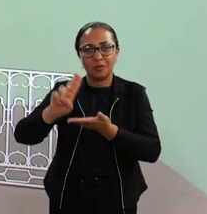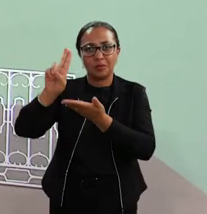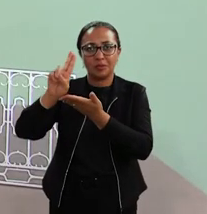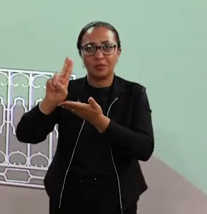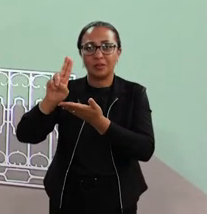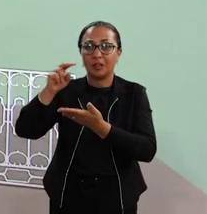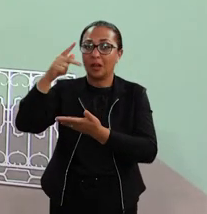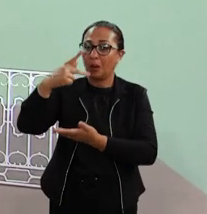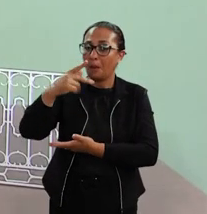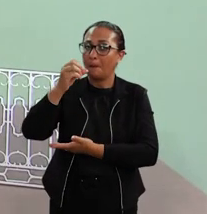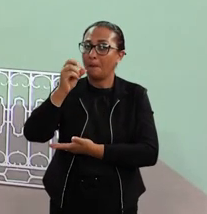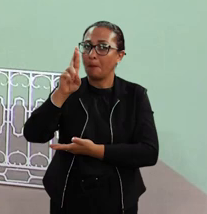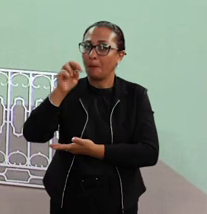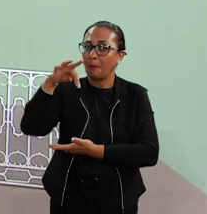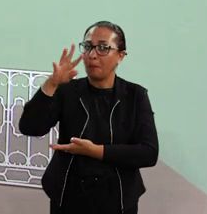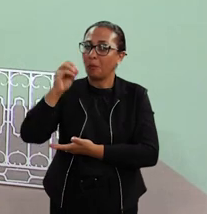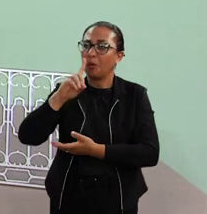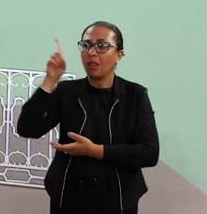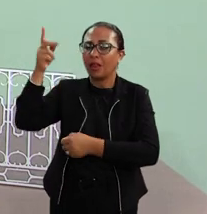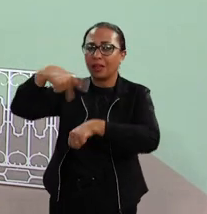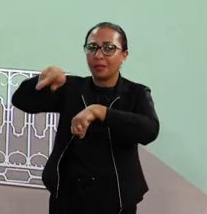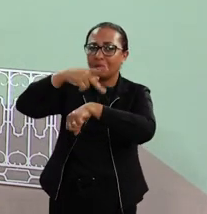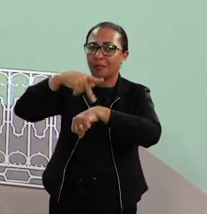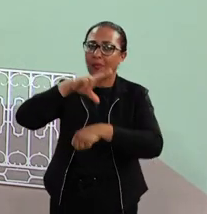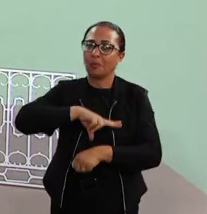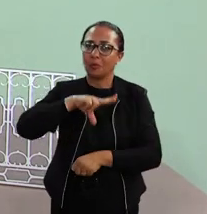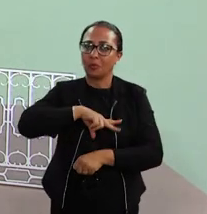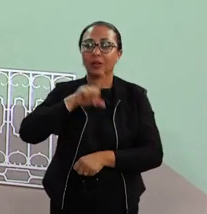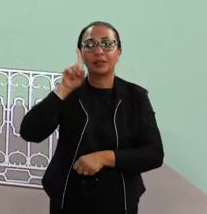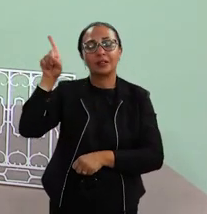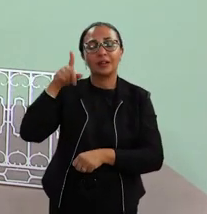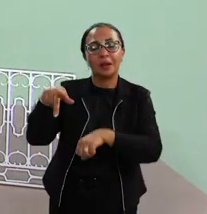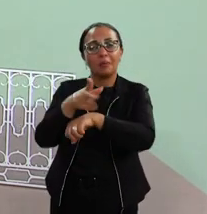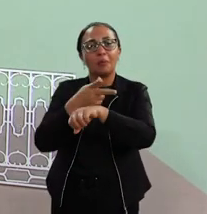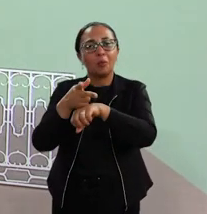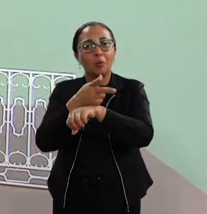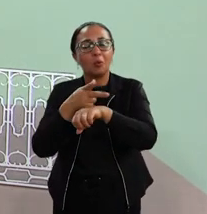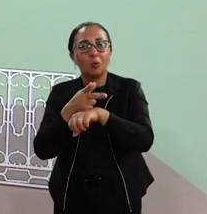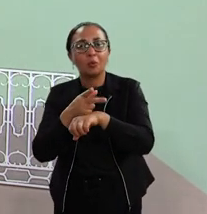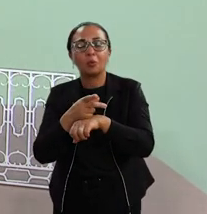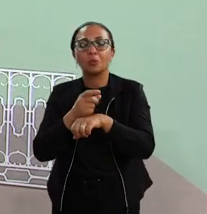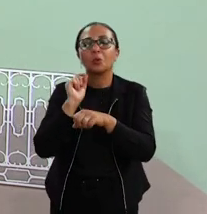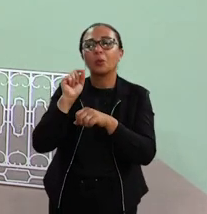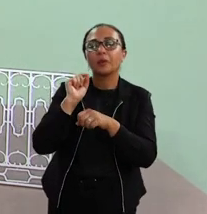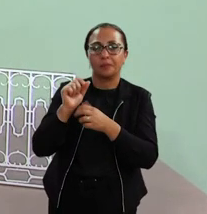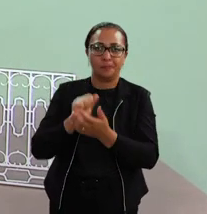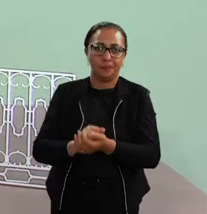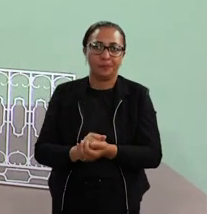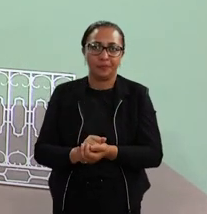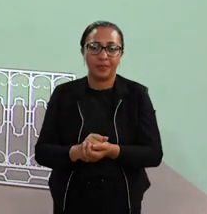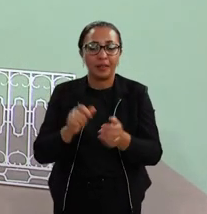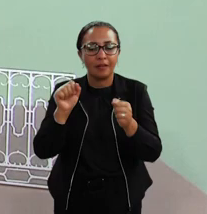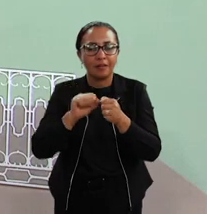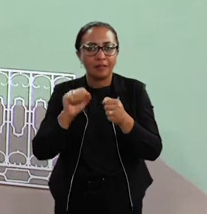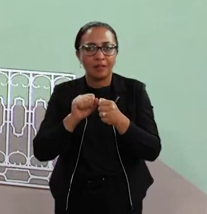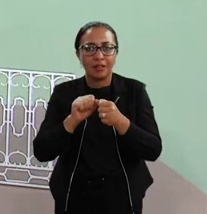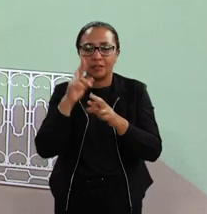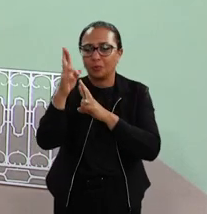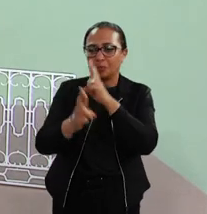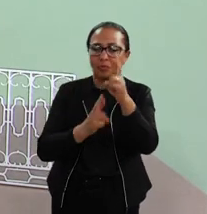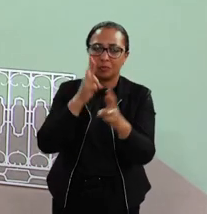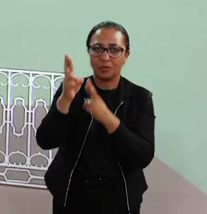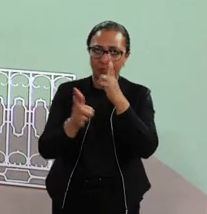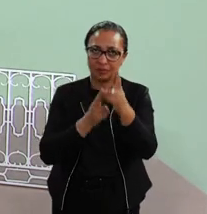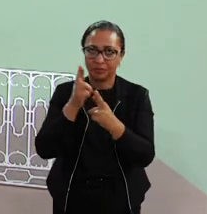Universidade do Porto, em Portugal. Então, lá, o que é que se buscou com essa pesquisa? Fazer